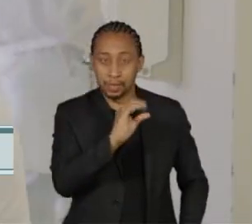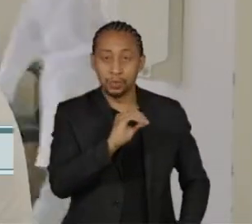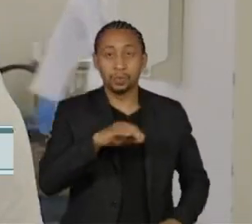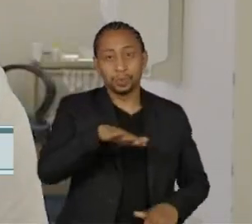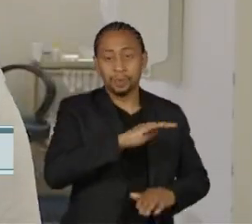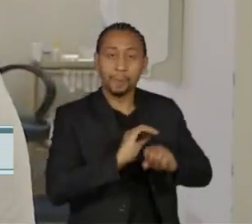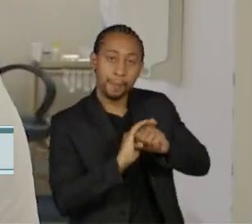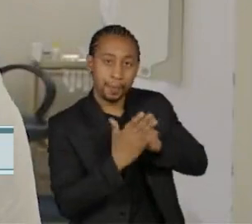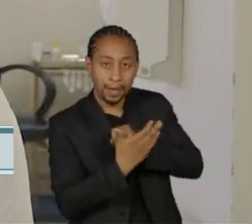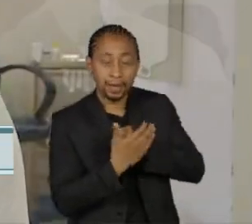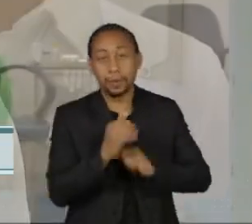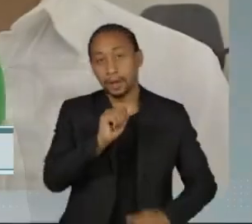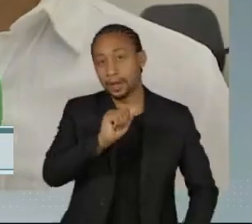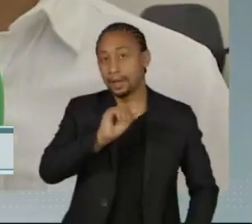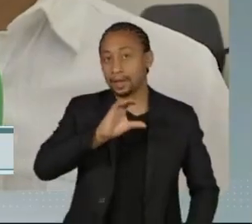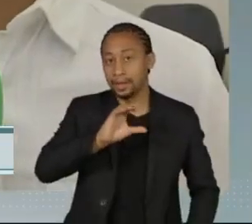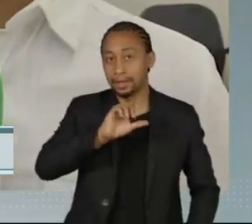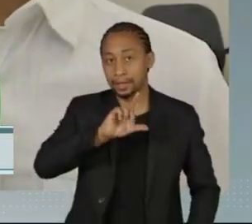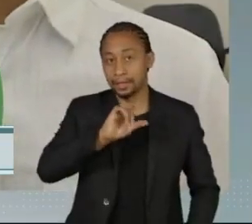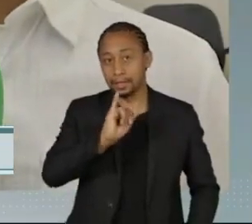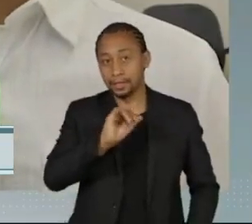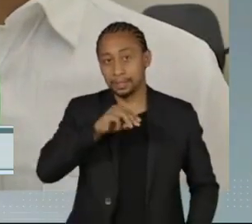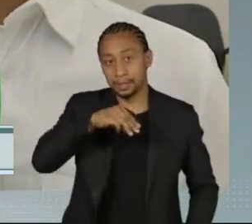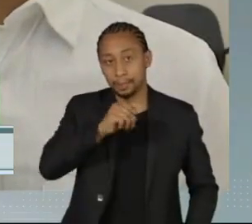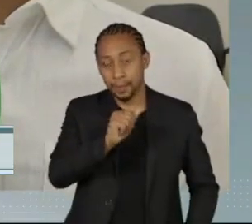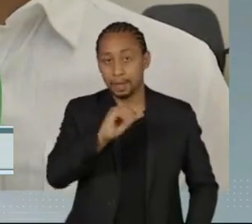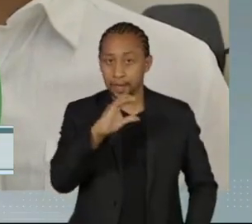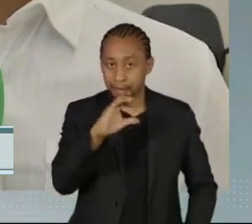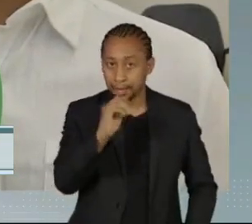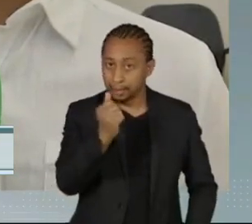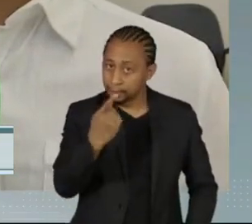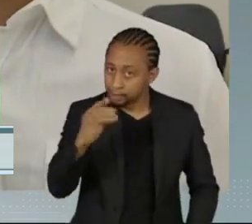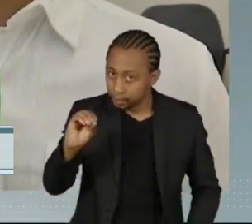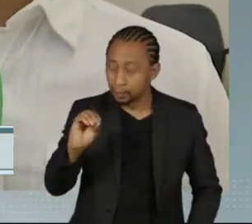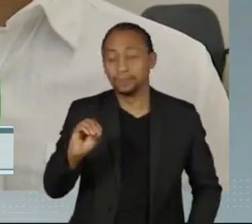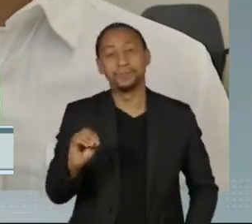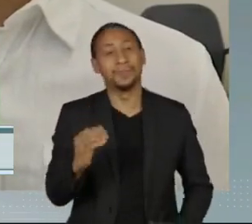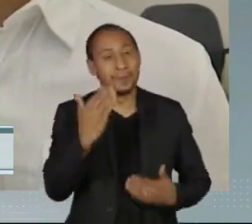Aclimação. Volto com vocês aí no estúdio, Joyce. Obrigada, Felipe, pelas informações. Boa tarde.